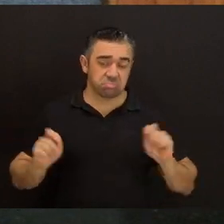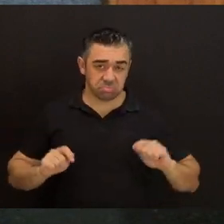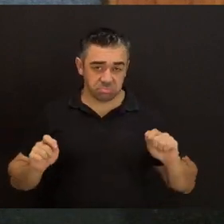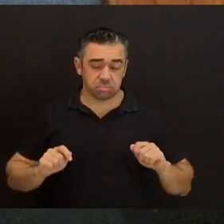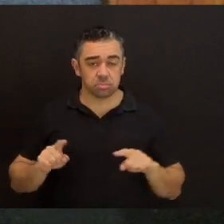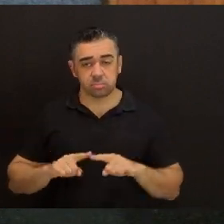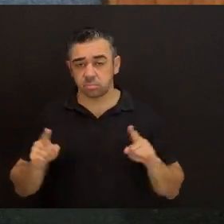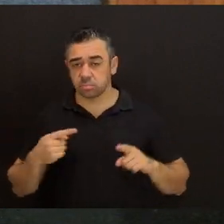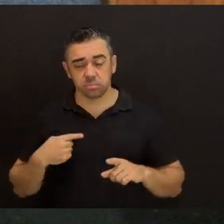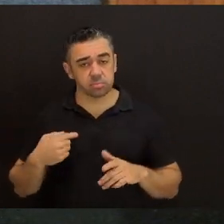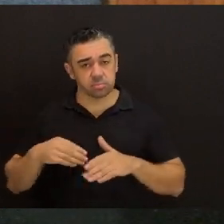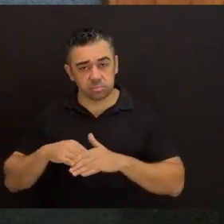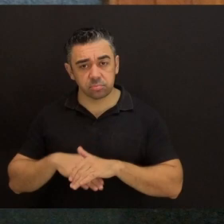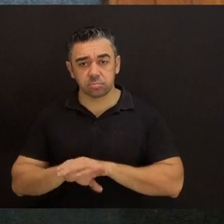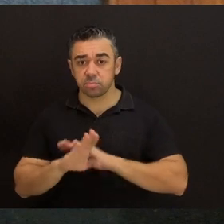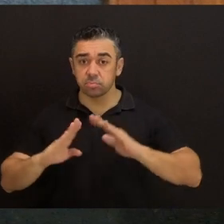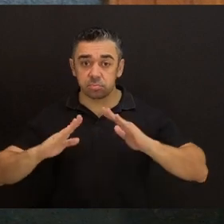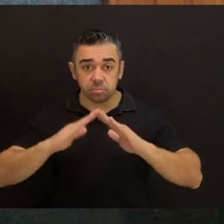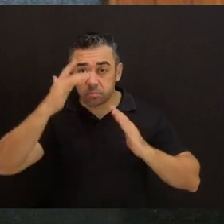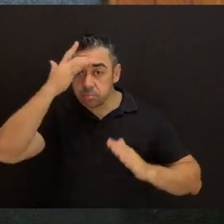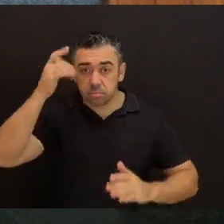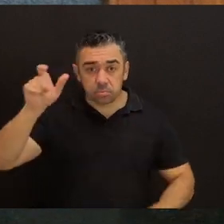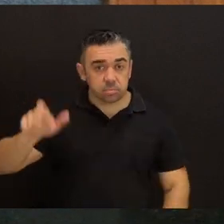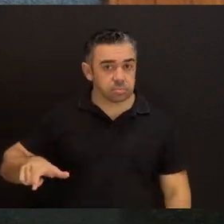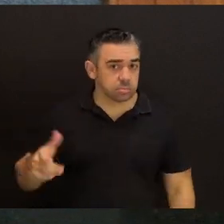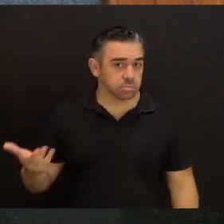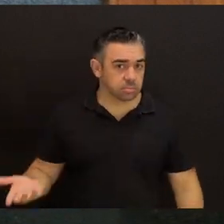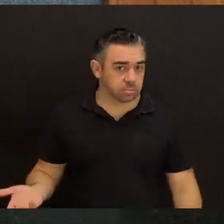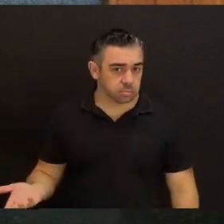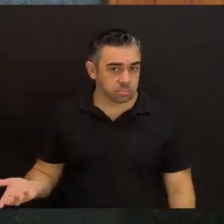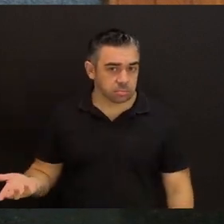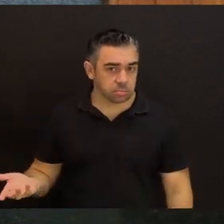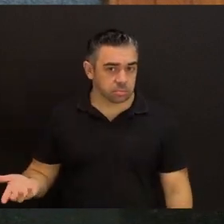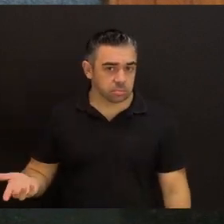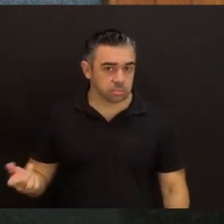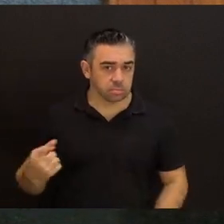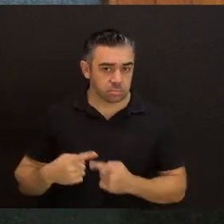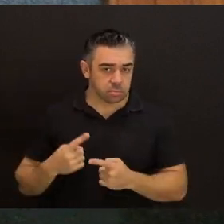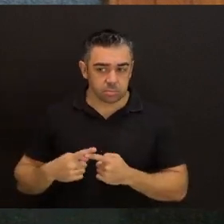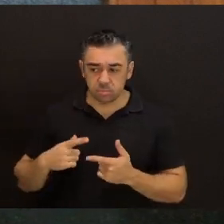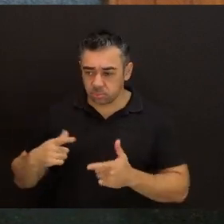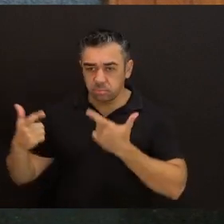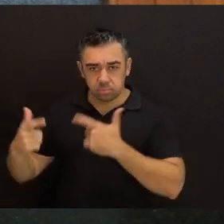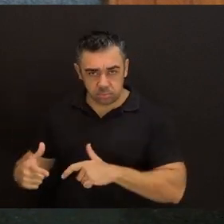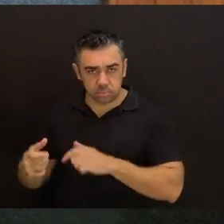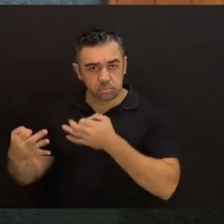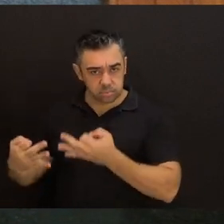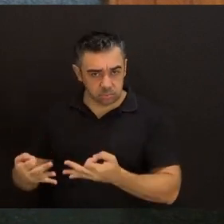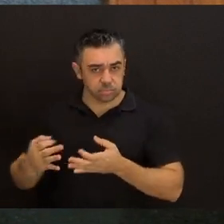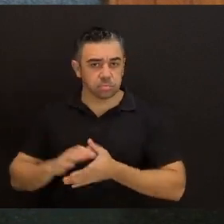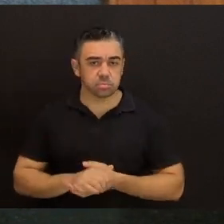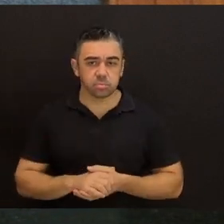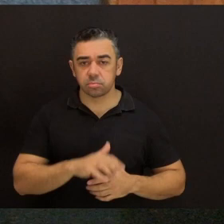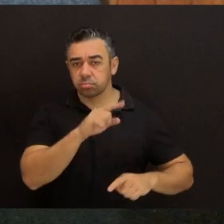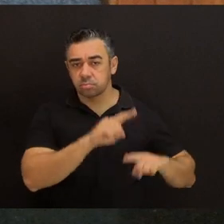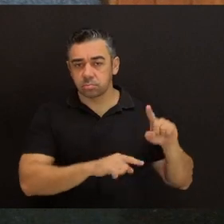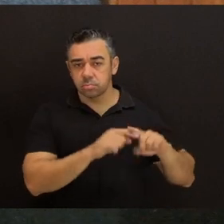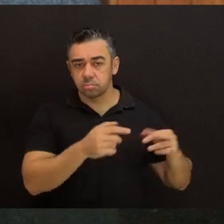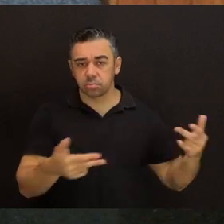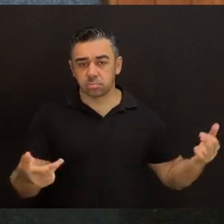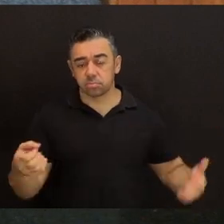jamais deveriam estar dentro da casa dos servidor Afinal eles têm uma destinação correta e materiais novos